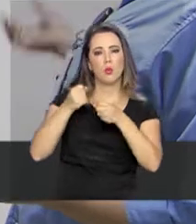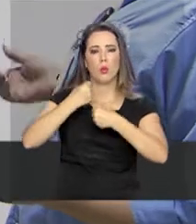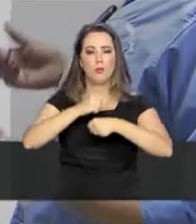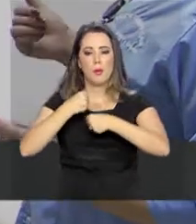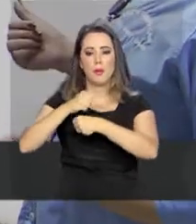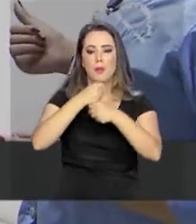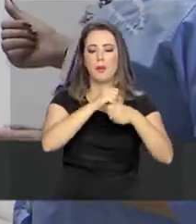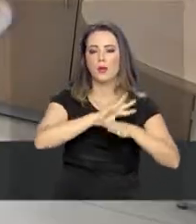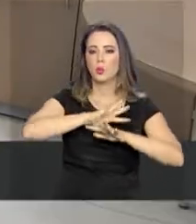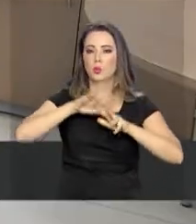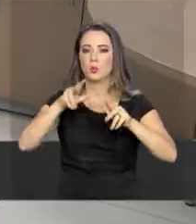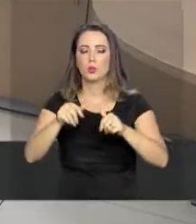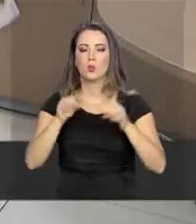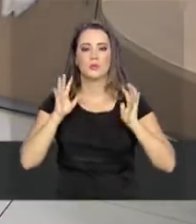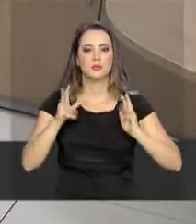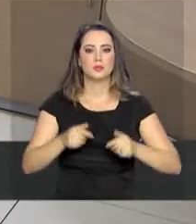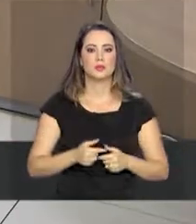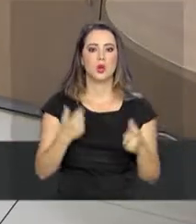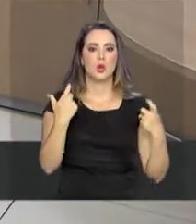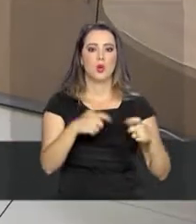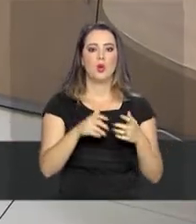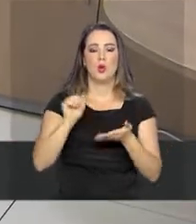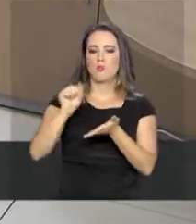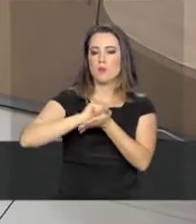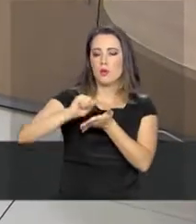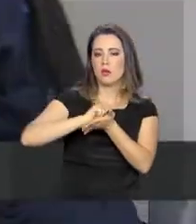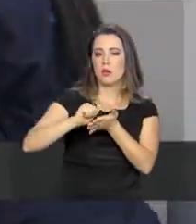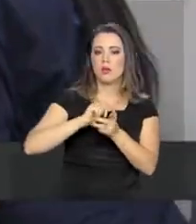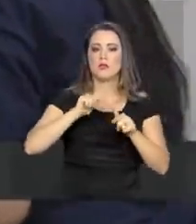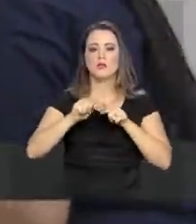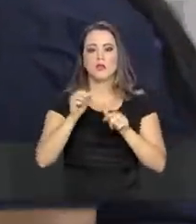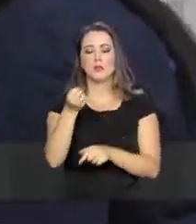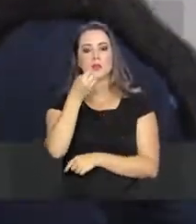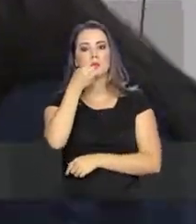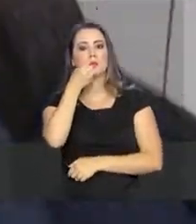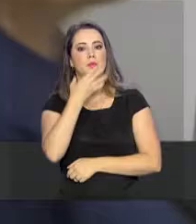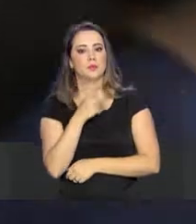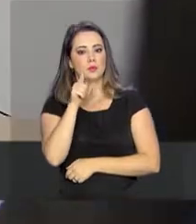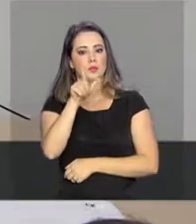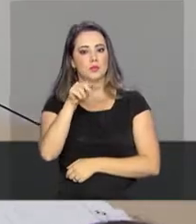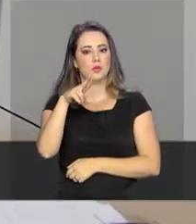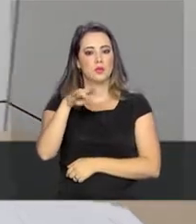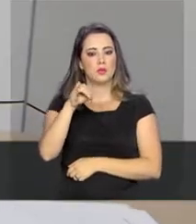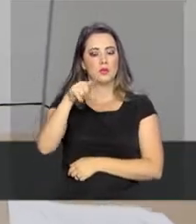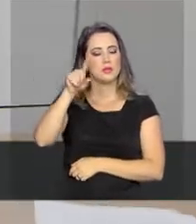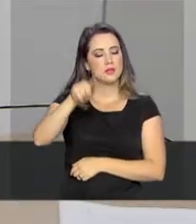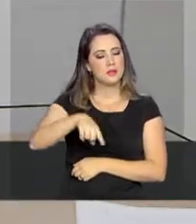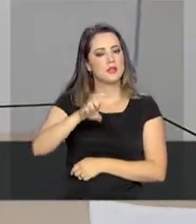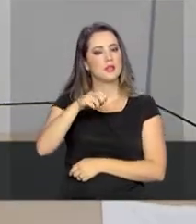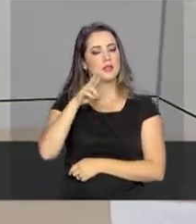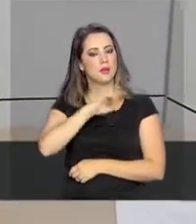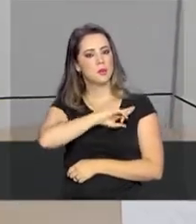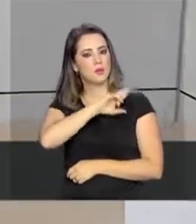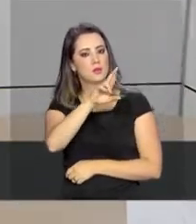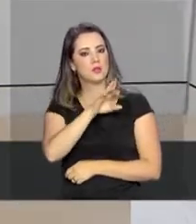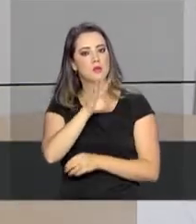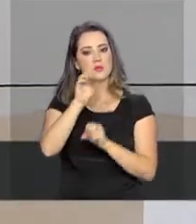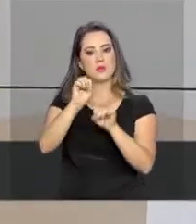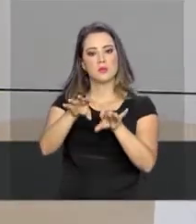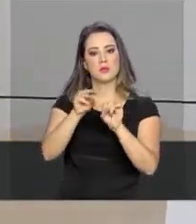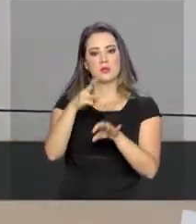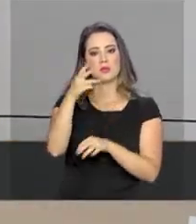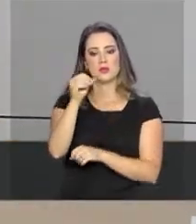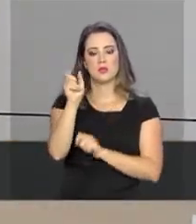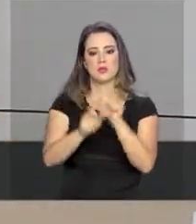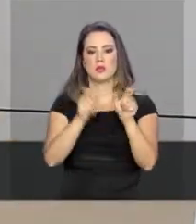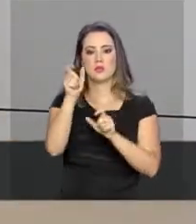vender pó do que em ambiente limpo trabalho bem feito do cna responsável por orientar cerca de 30 profissionais